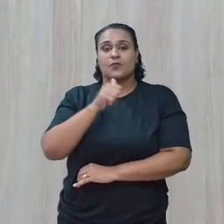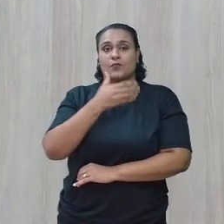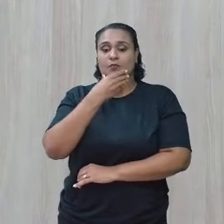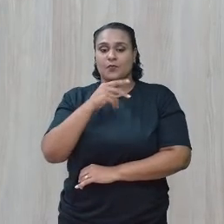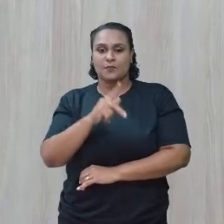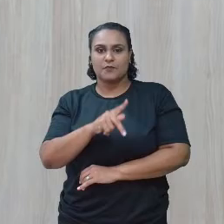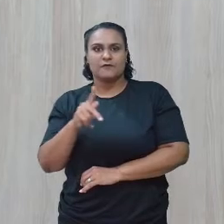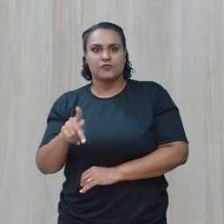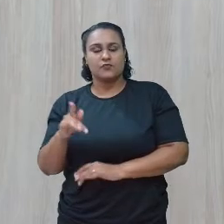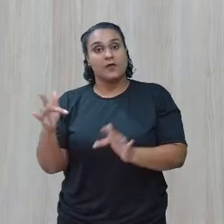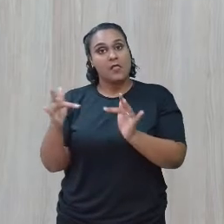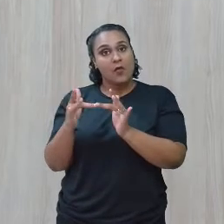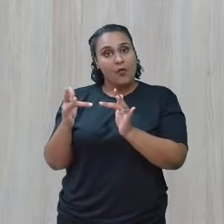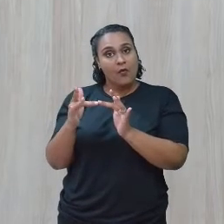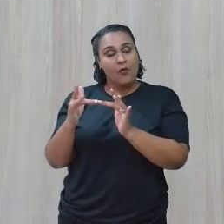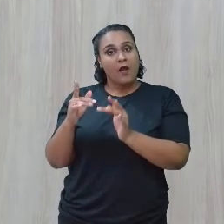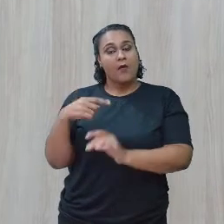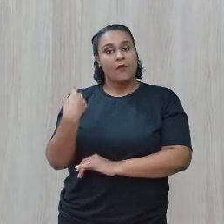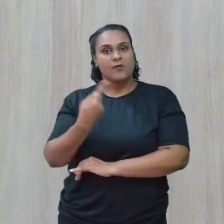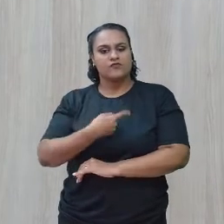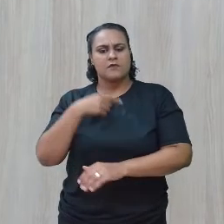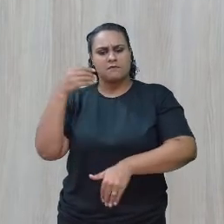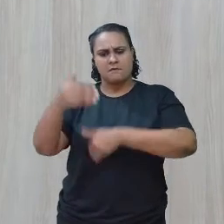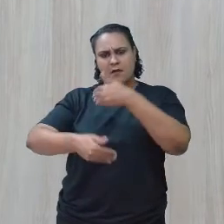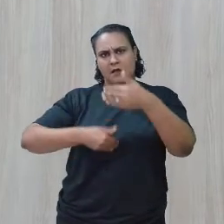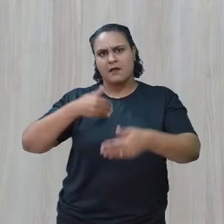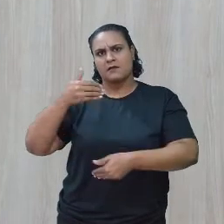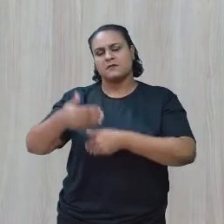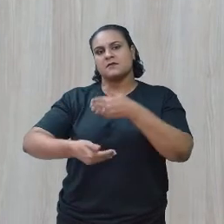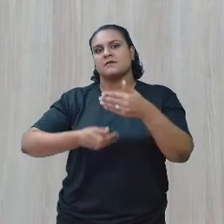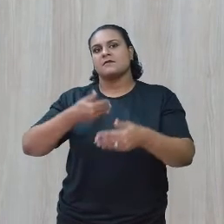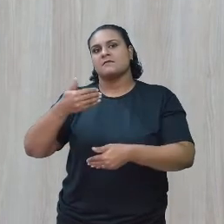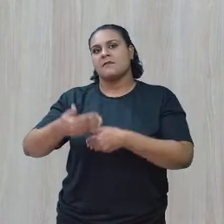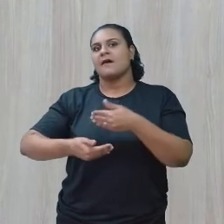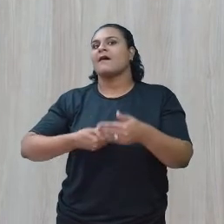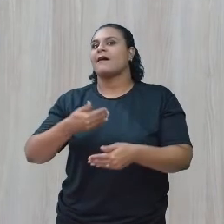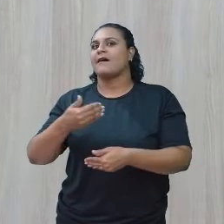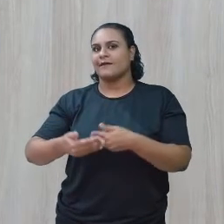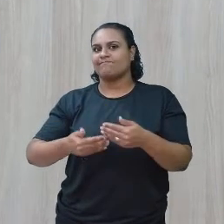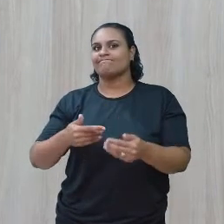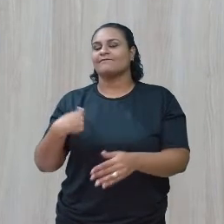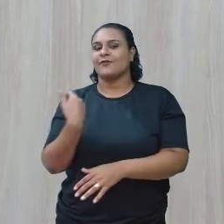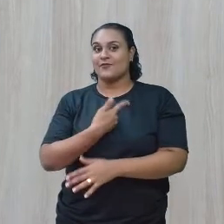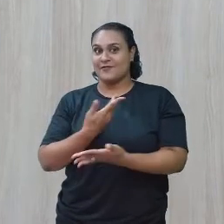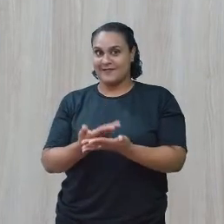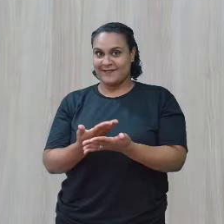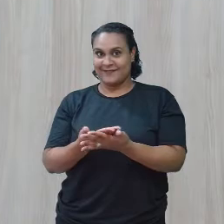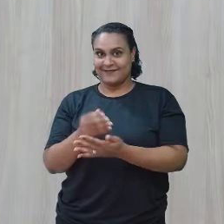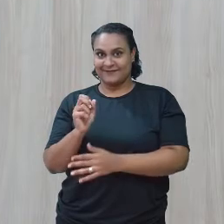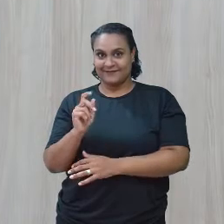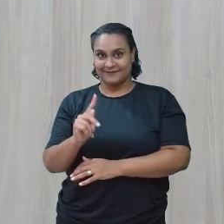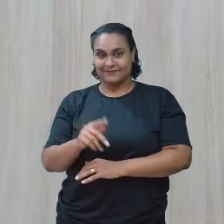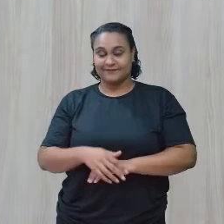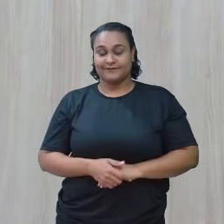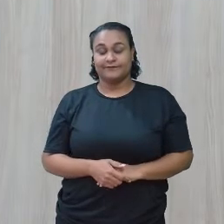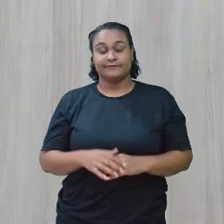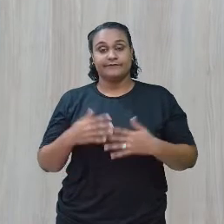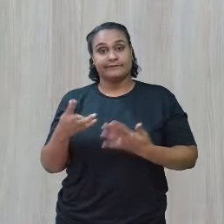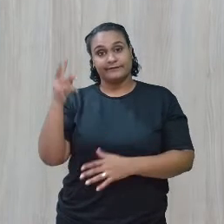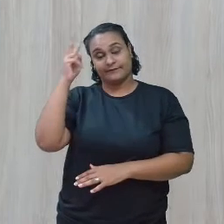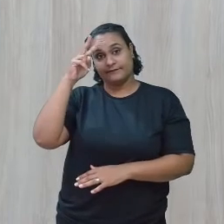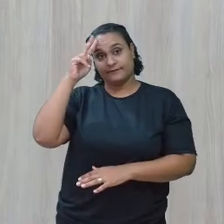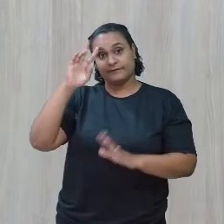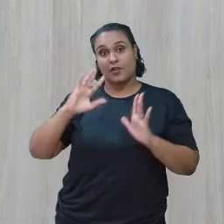Entre em contato conosco para participar, para se tornar um participante da nossa aula, tá certo? Então, lembrando que todas